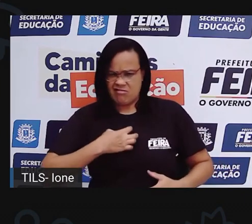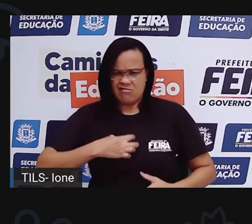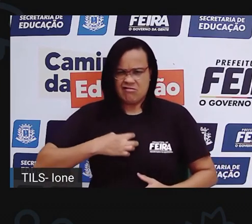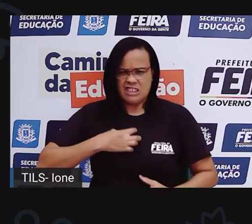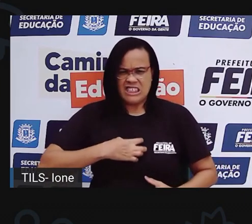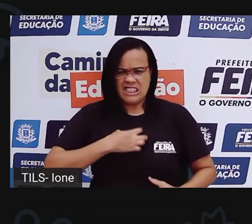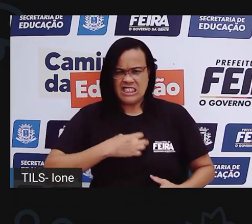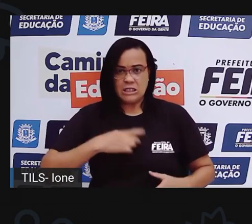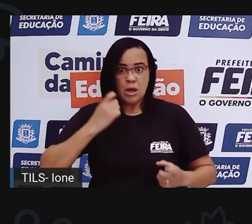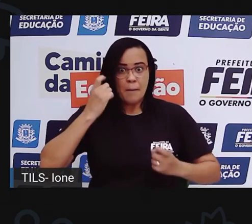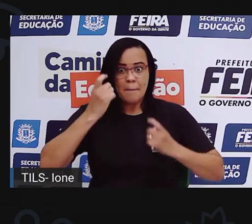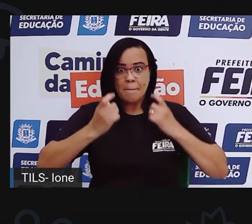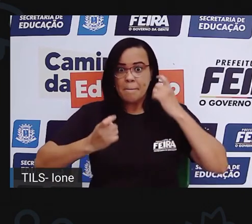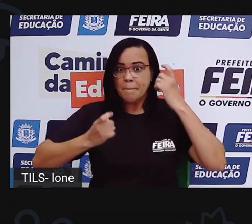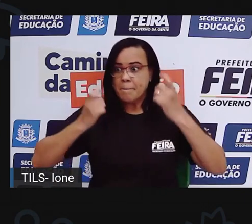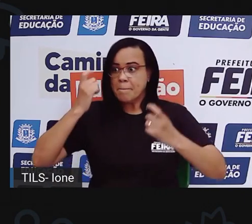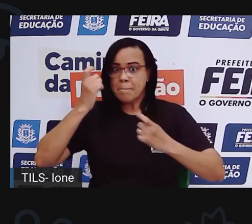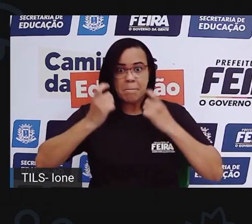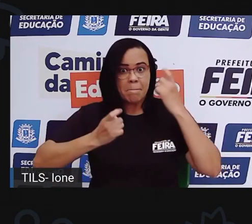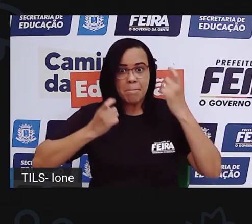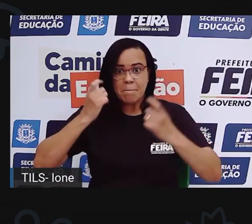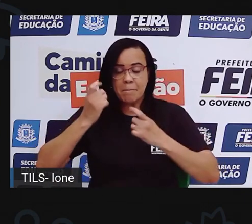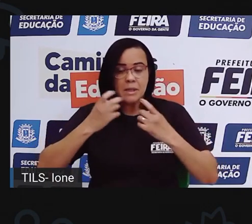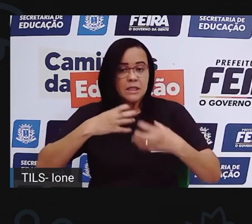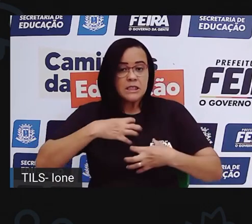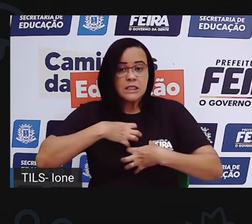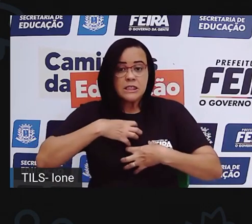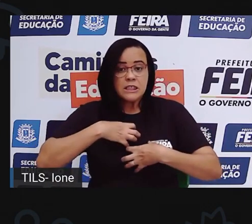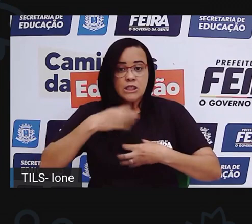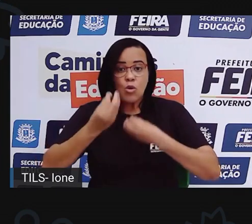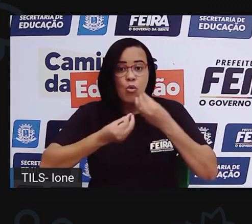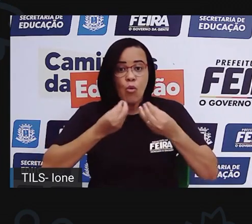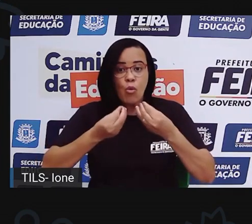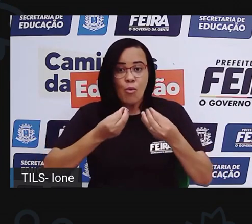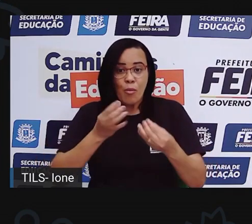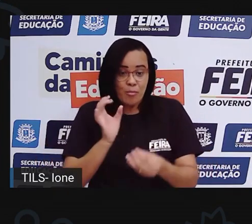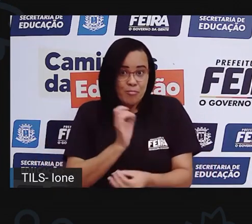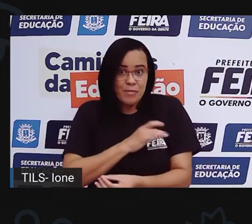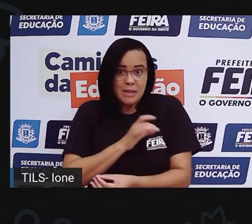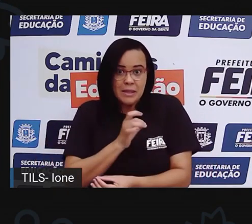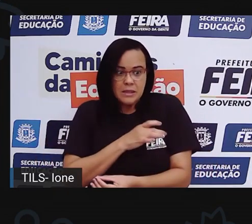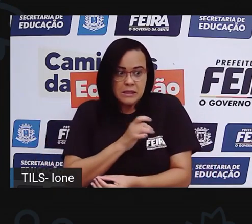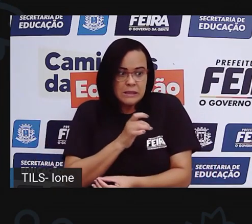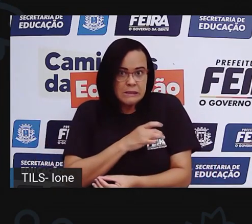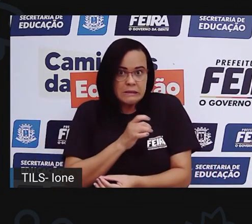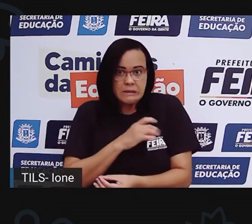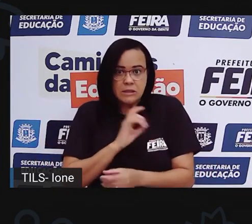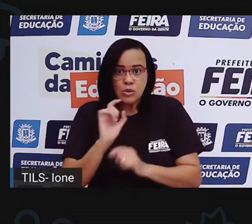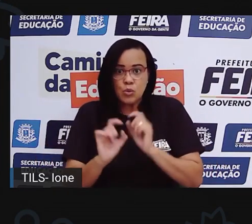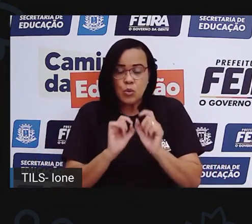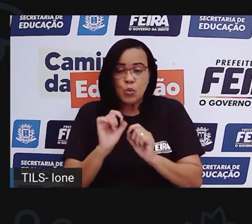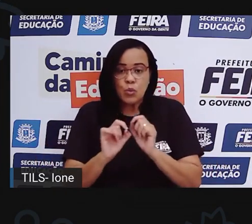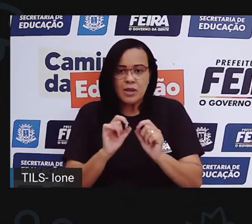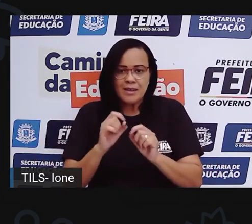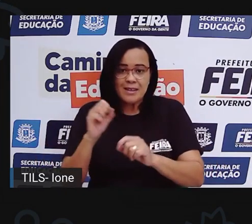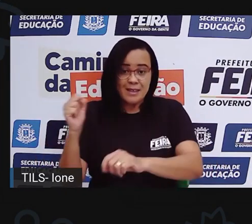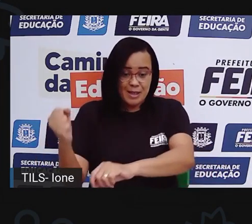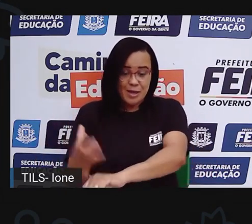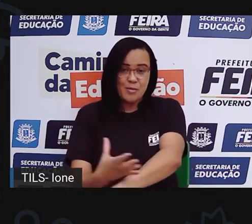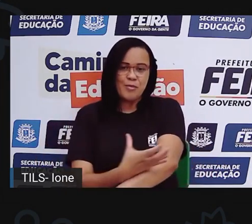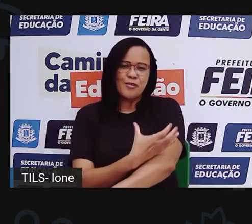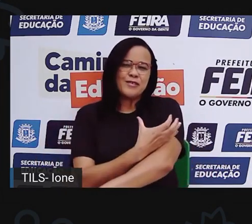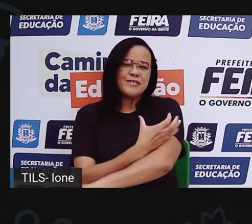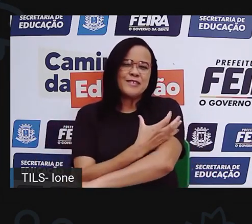está preocupado? O que é que você está com medo, né? Está sentindo o que nesse momento? Quais são as emoções que você